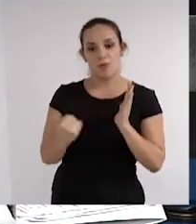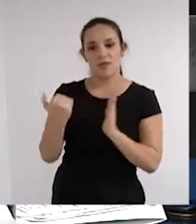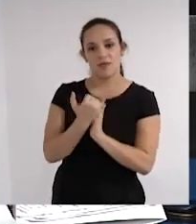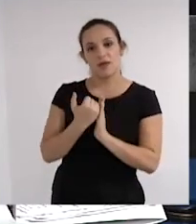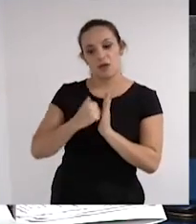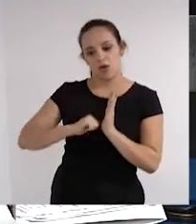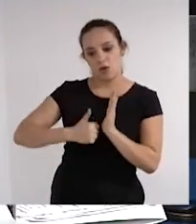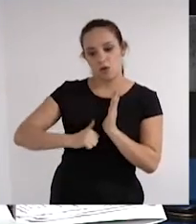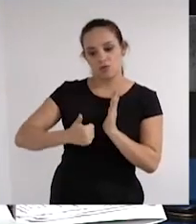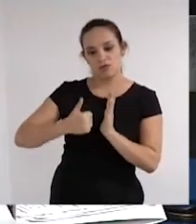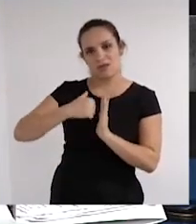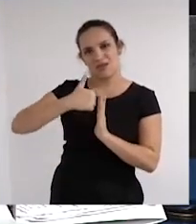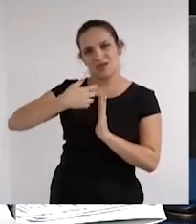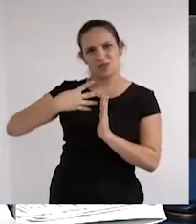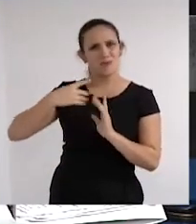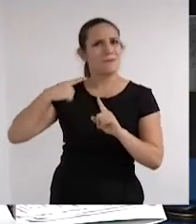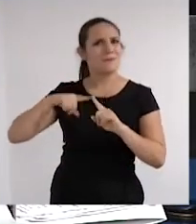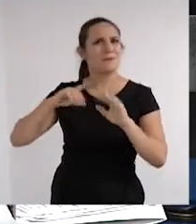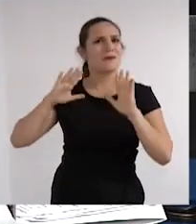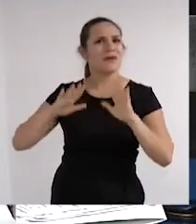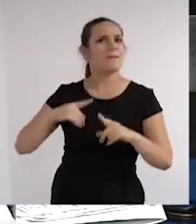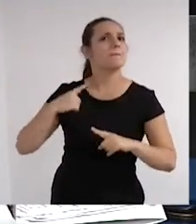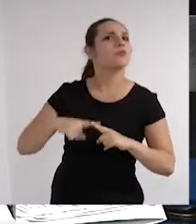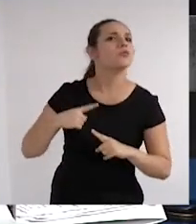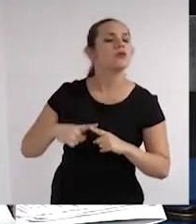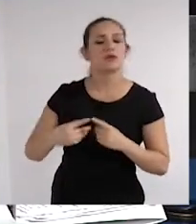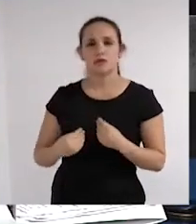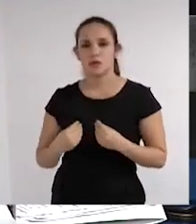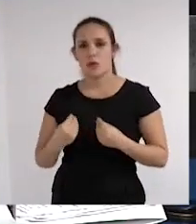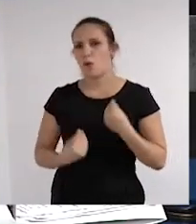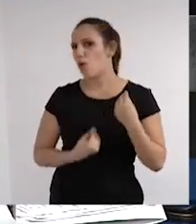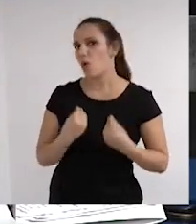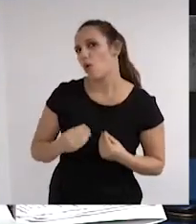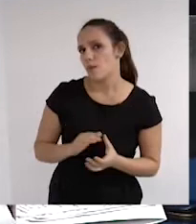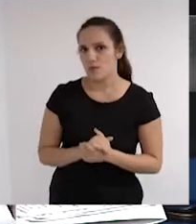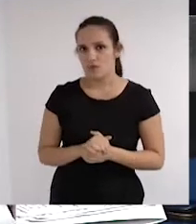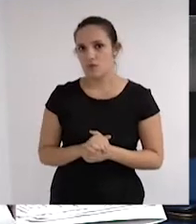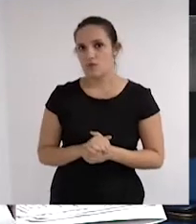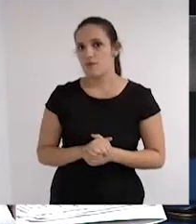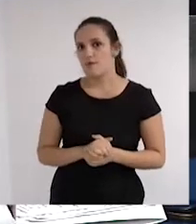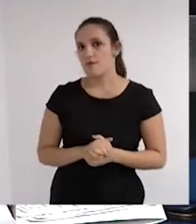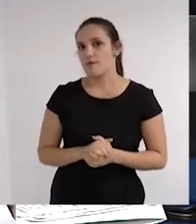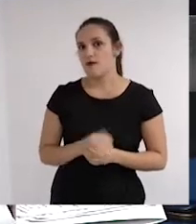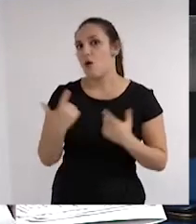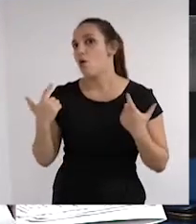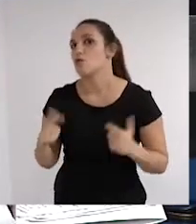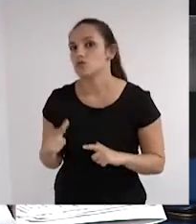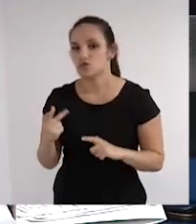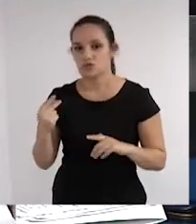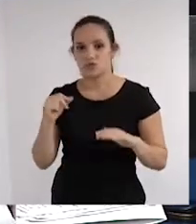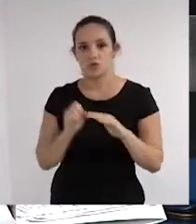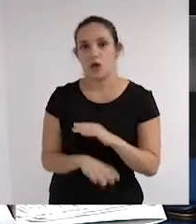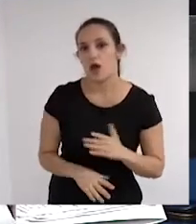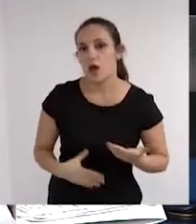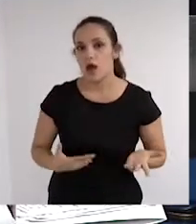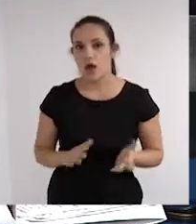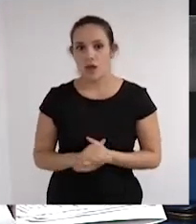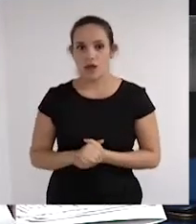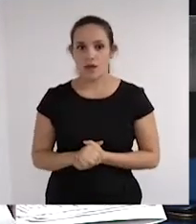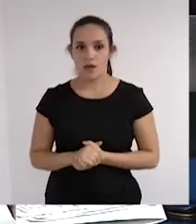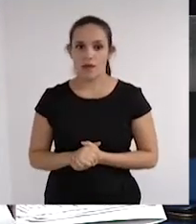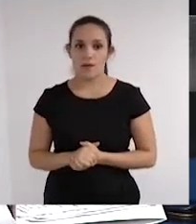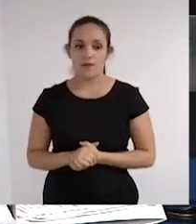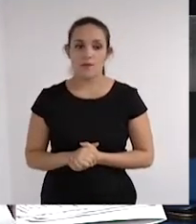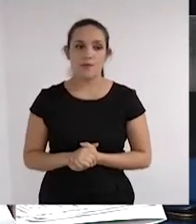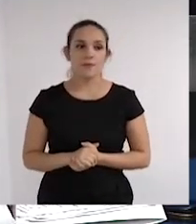14%. Tinha que te dizer de onde, como, o que vai acontecer em relação à questão dessa majoração, baseado em quê?